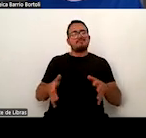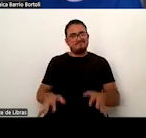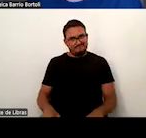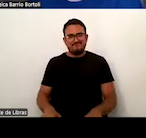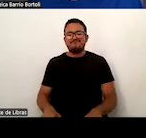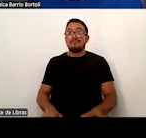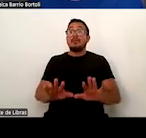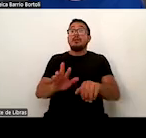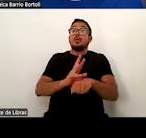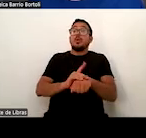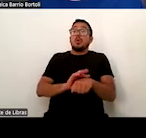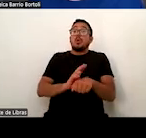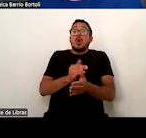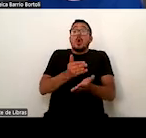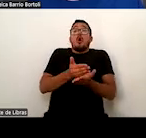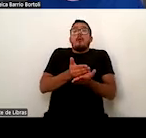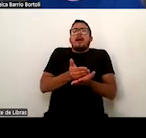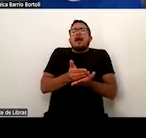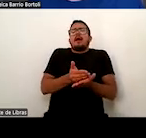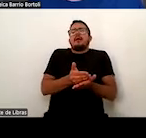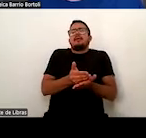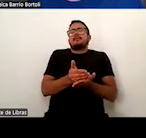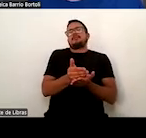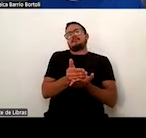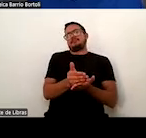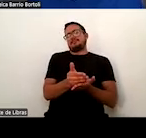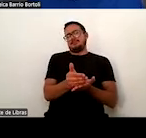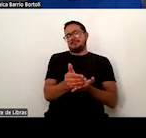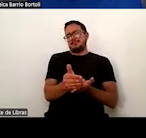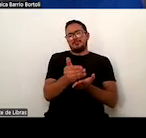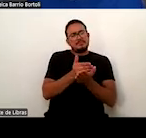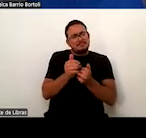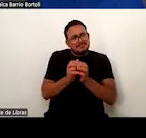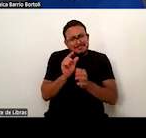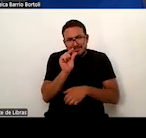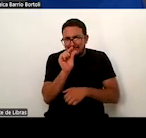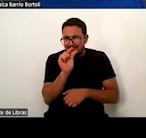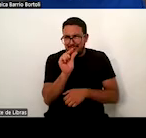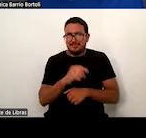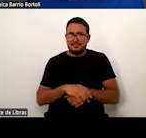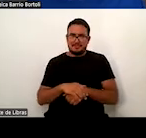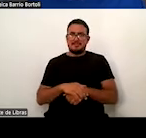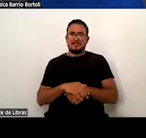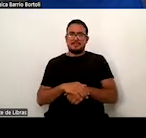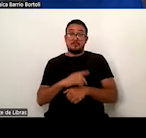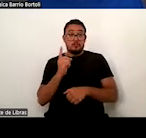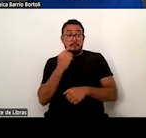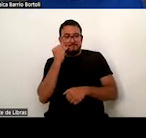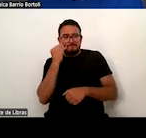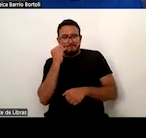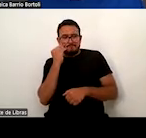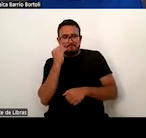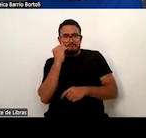no começo. Então, bem no comecinho. Então, a gente tenta é, identificar esses pacientes, tratar